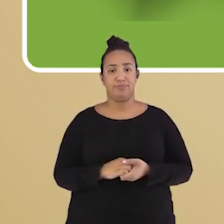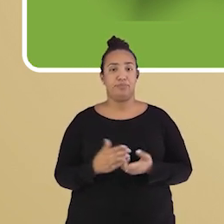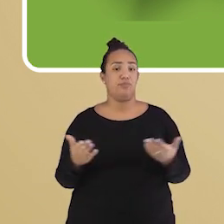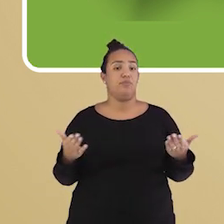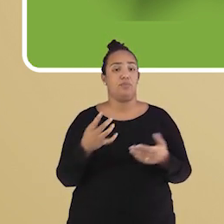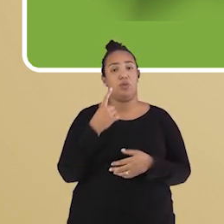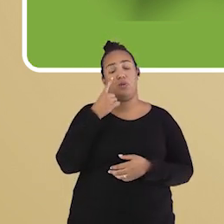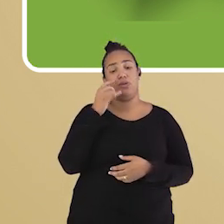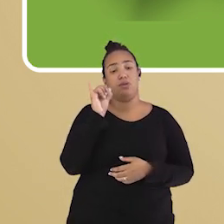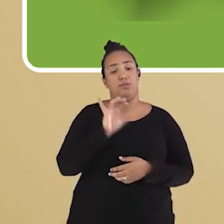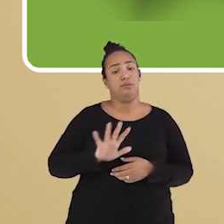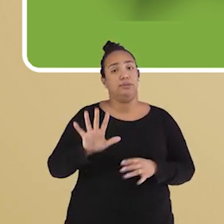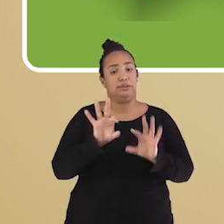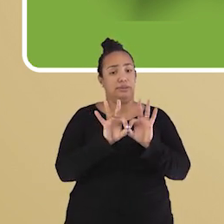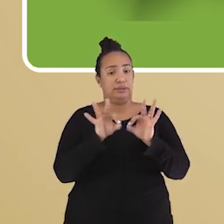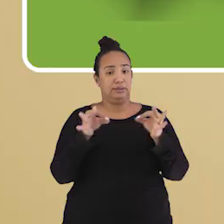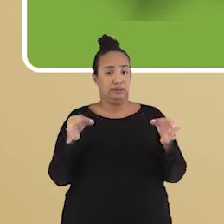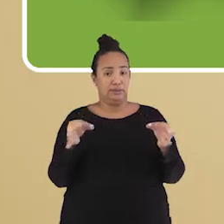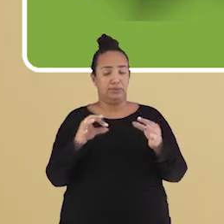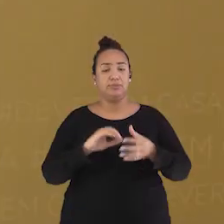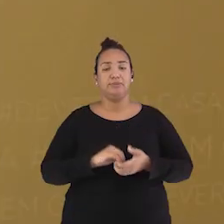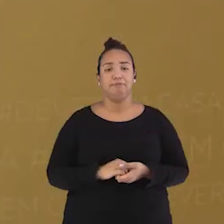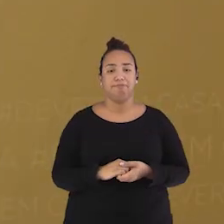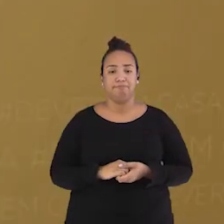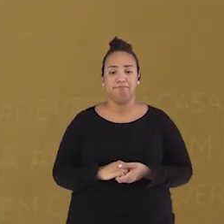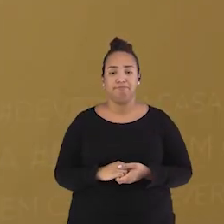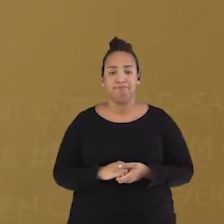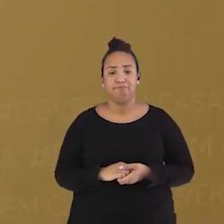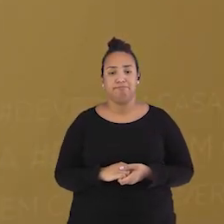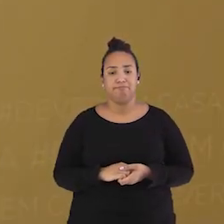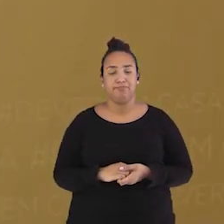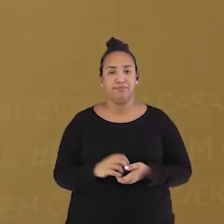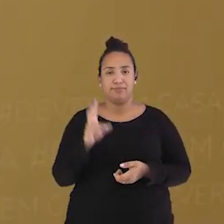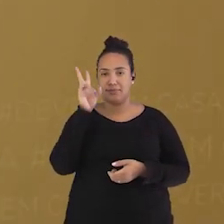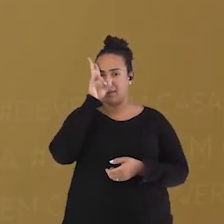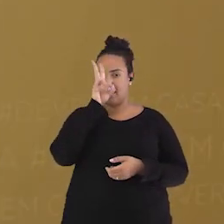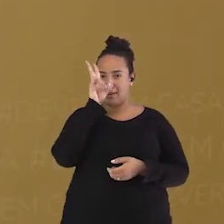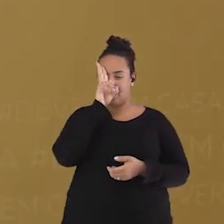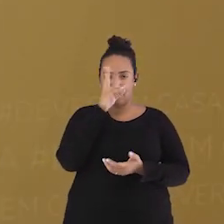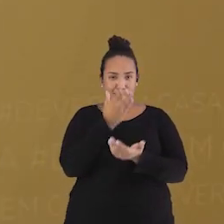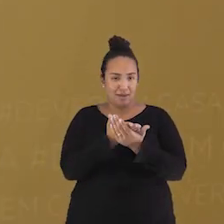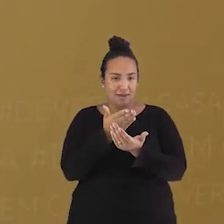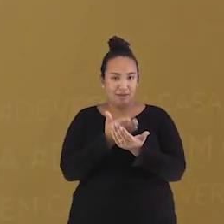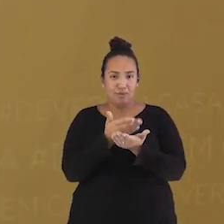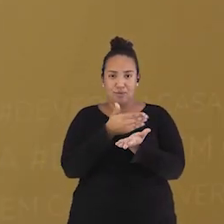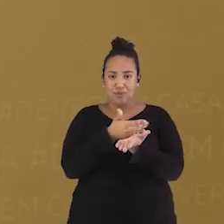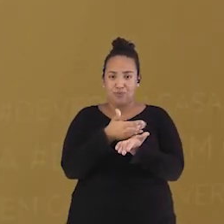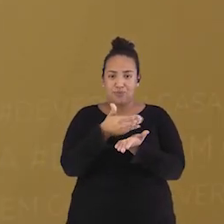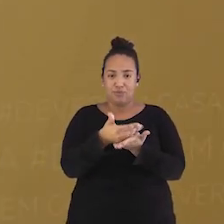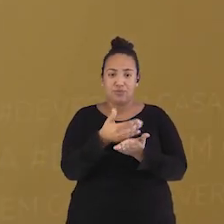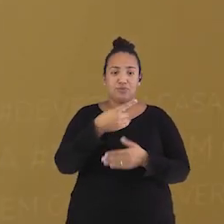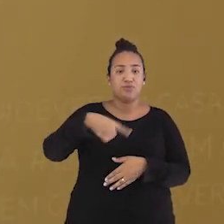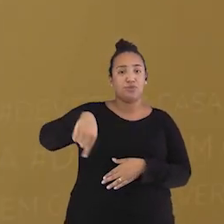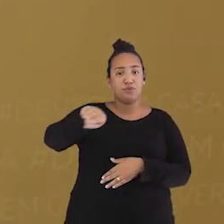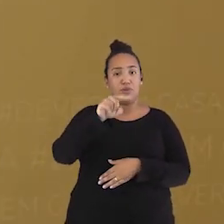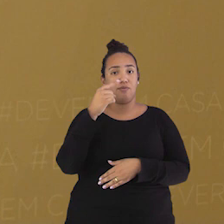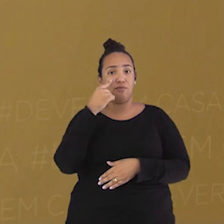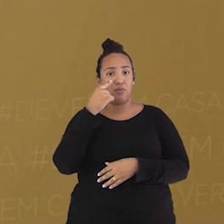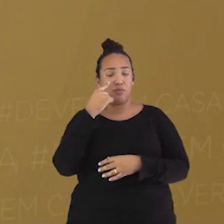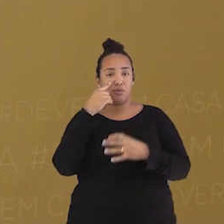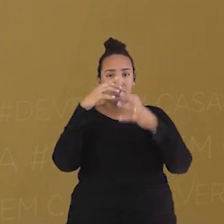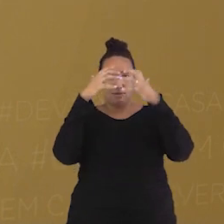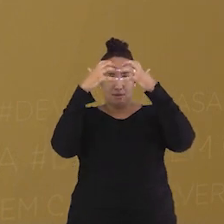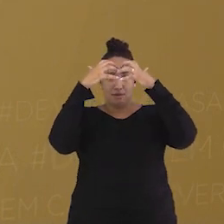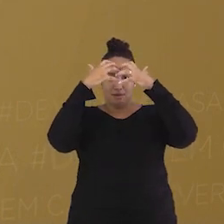esquema simplificado do sistema nervoso humano. Lembre-se que no início dessa aula, nós vimos que a capacidade de raciocínio